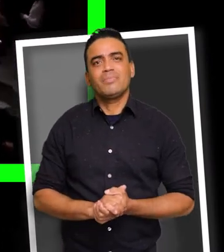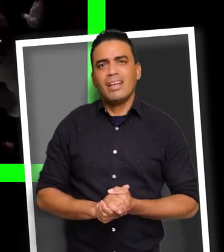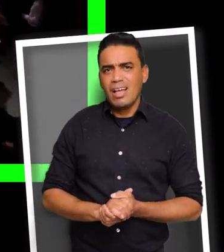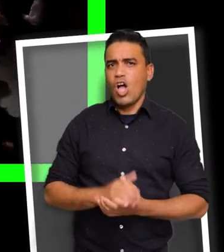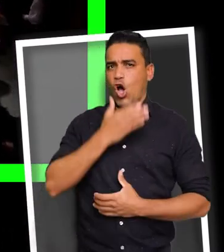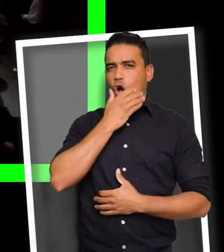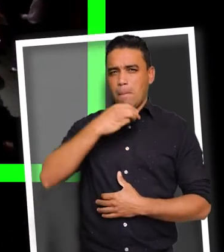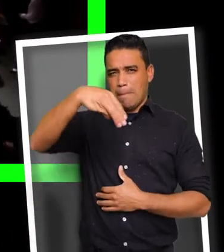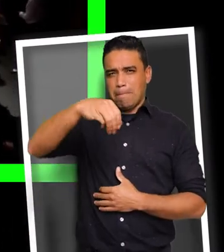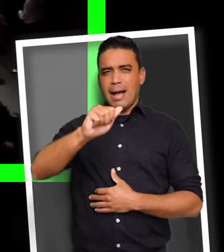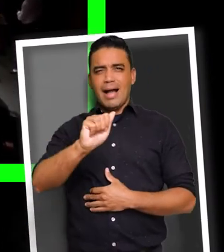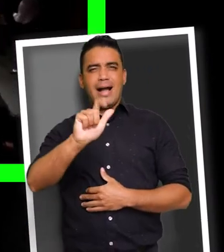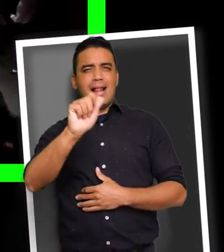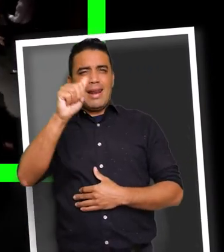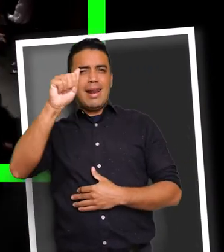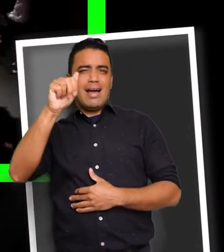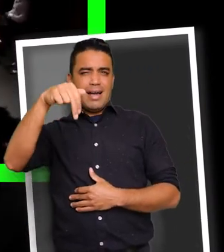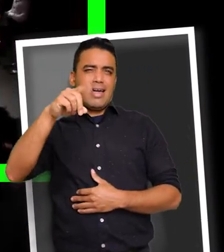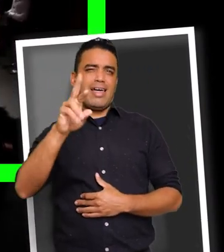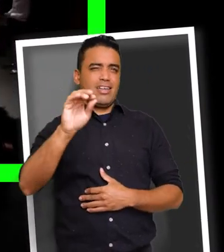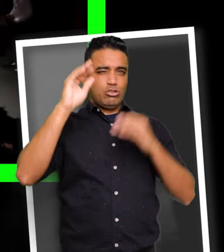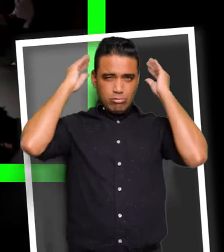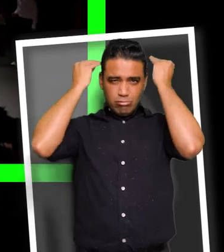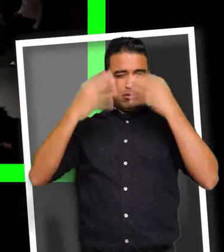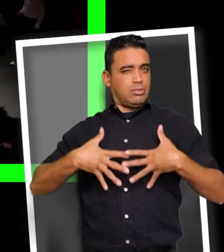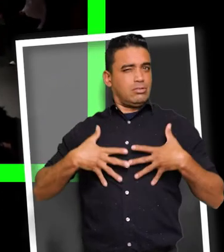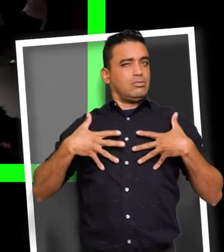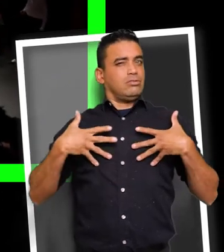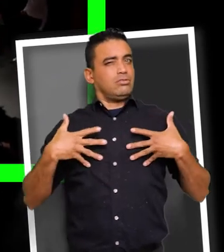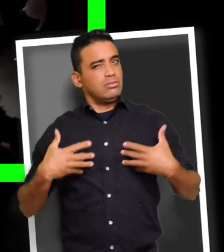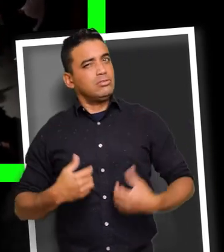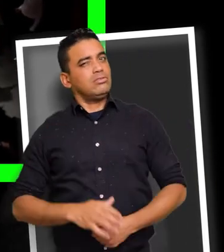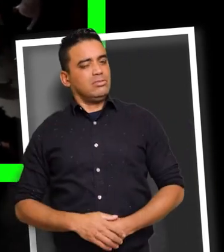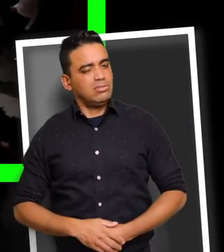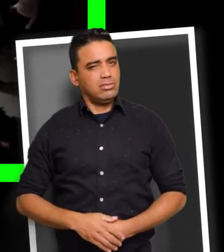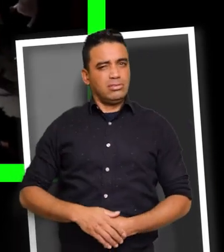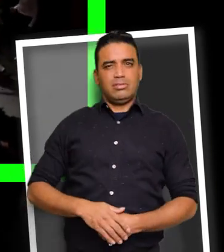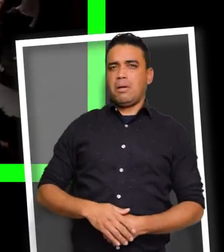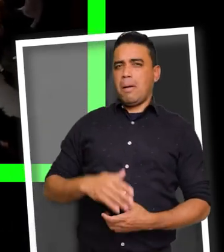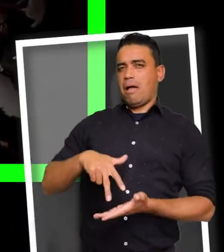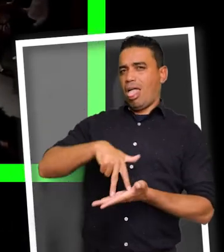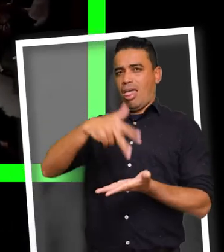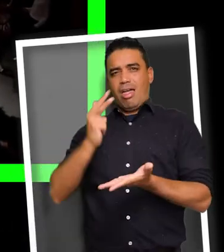Malandro que é malandro não vale. Malandro que é malandro não vale.